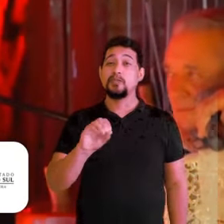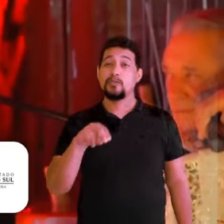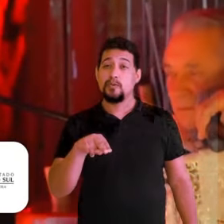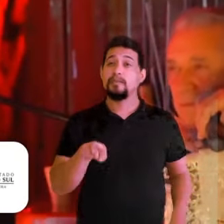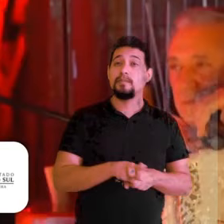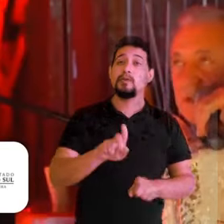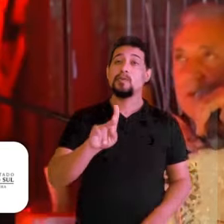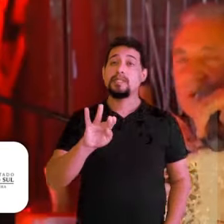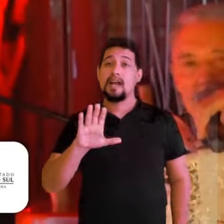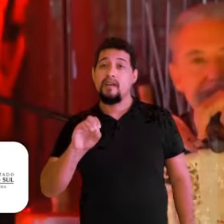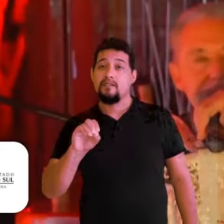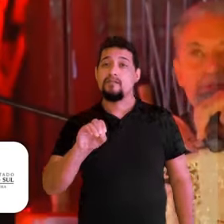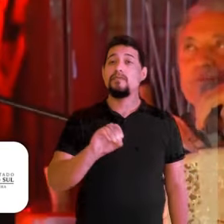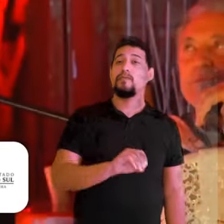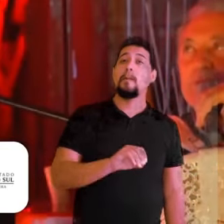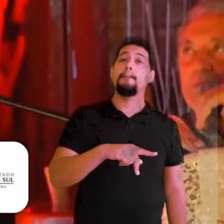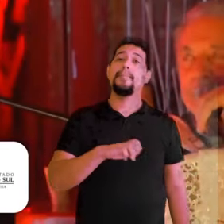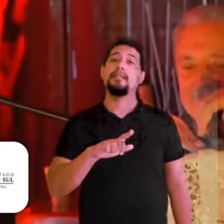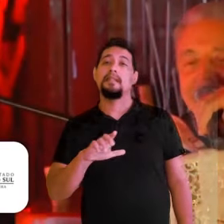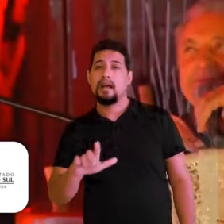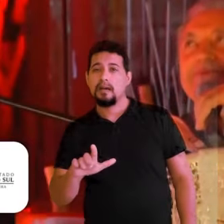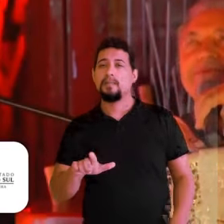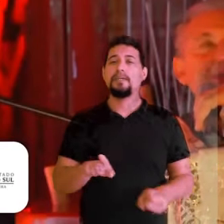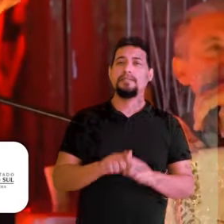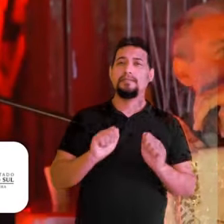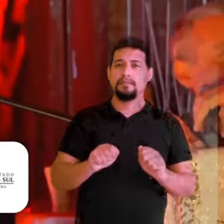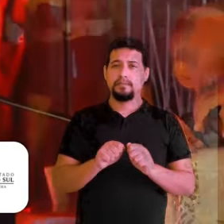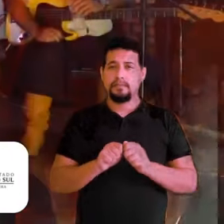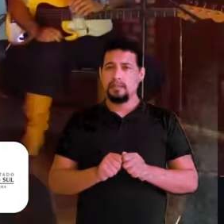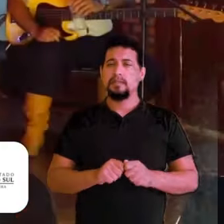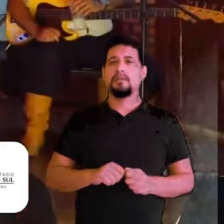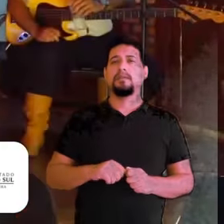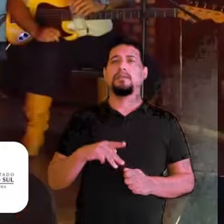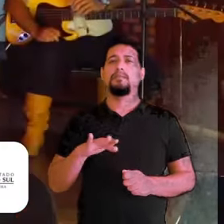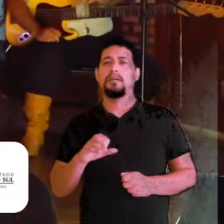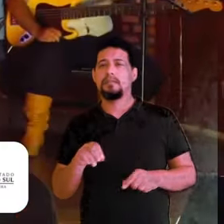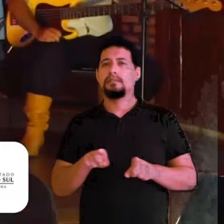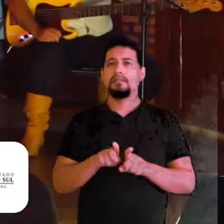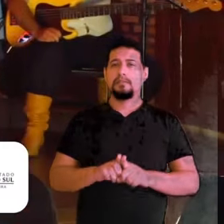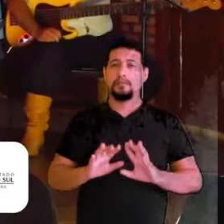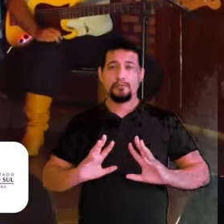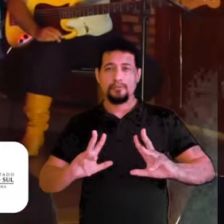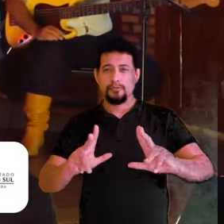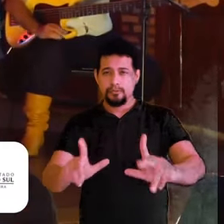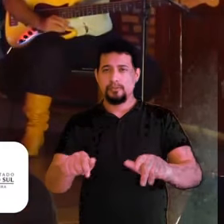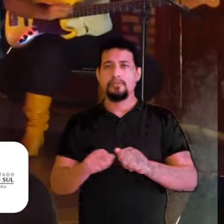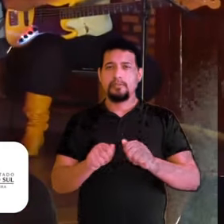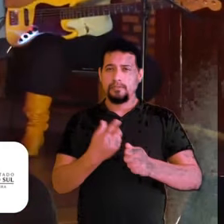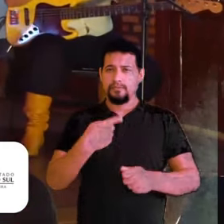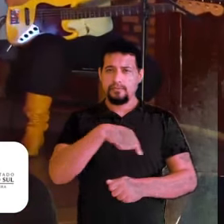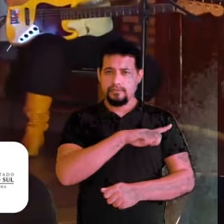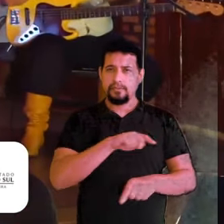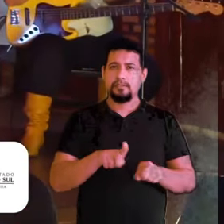o Gustavo, com o Pedal, com o tio Chiquito mais uma vez, com o Fabrício, com o Márcio Fava. Enfim, todos